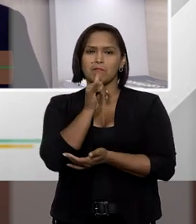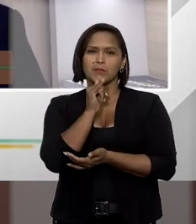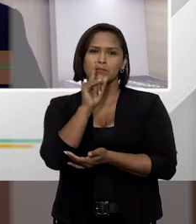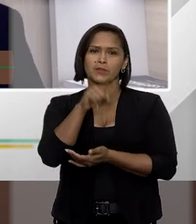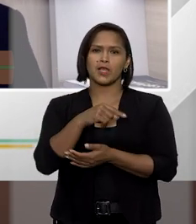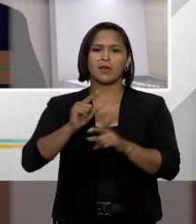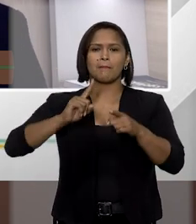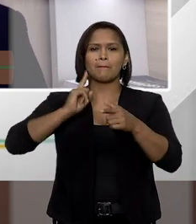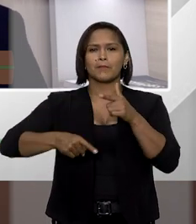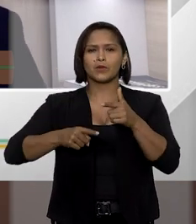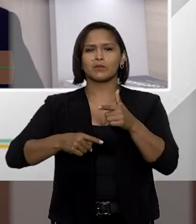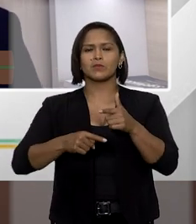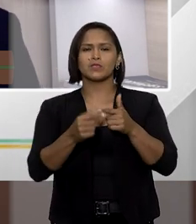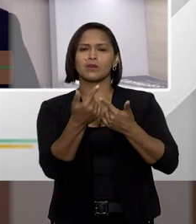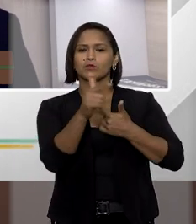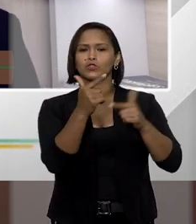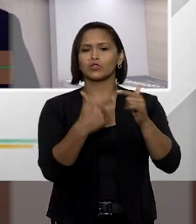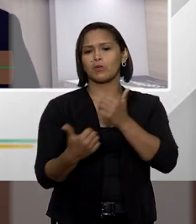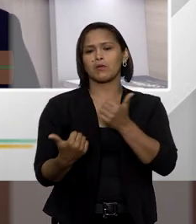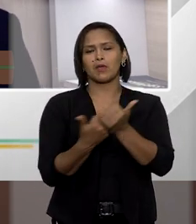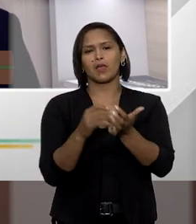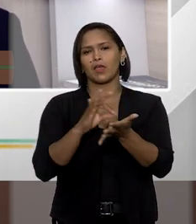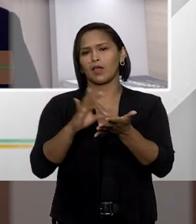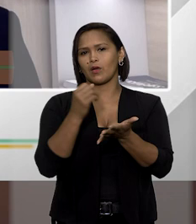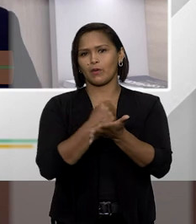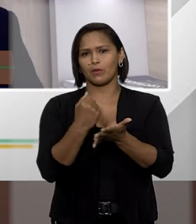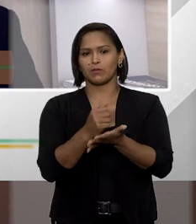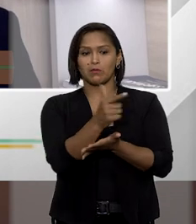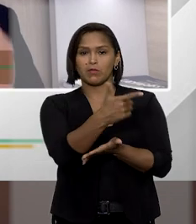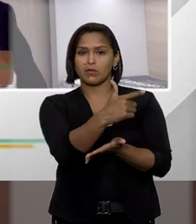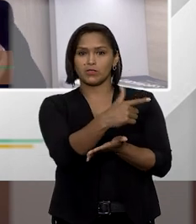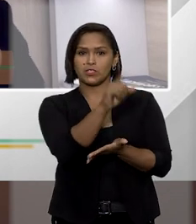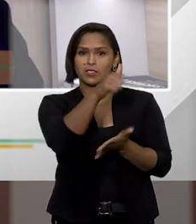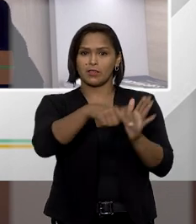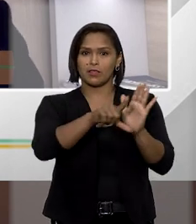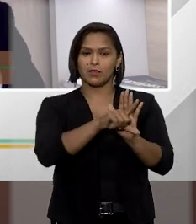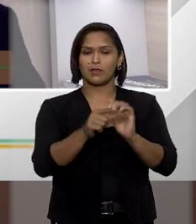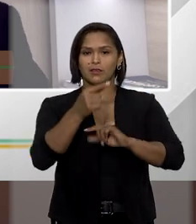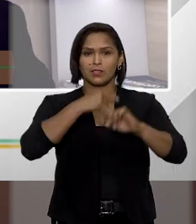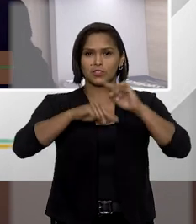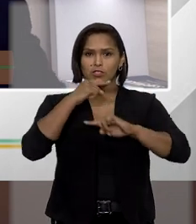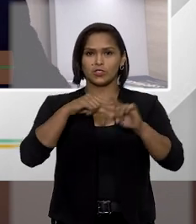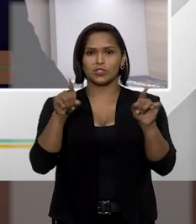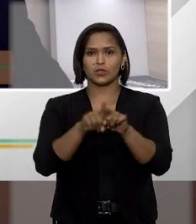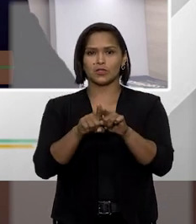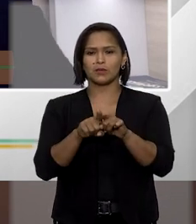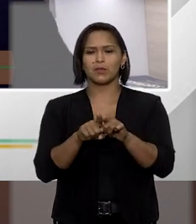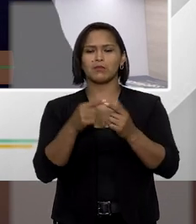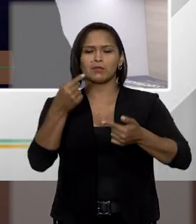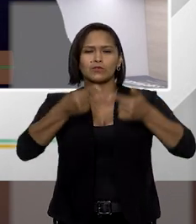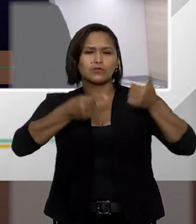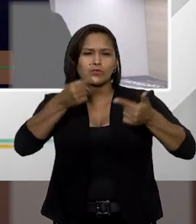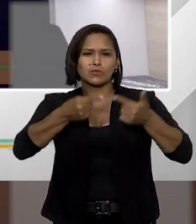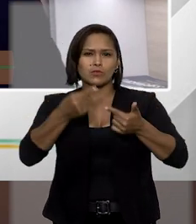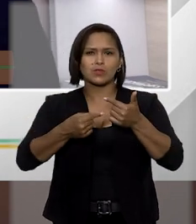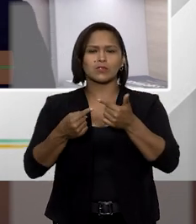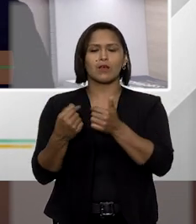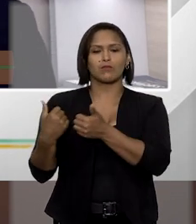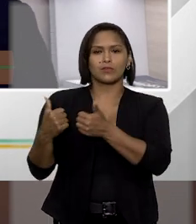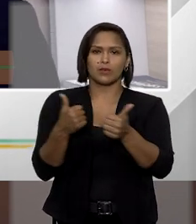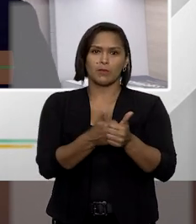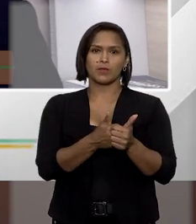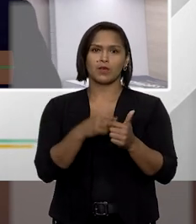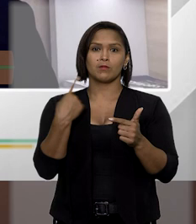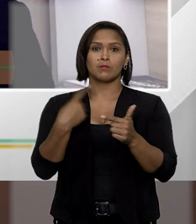exemplo, a proibição de qualquer tipo de acordo. E isso gerou também uma grande discussão no campo